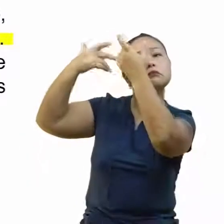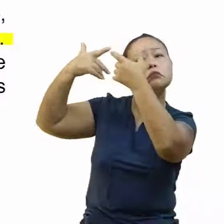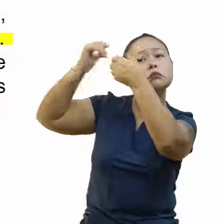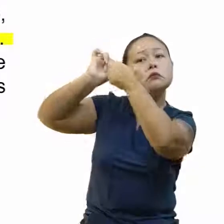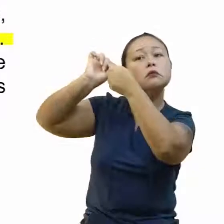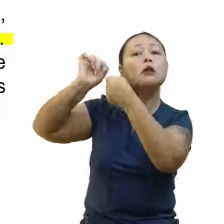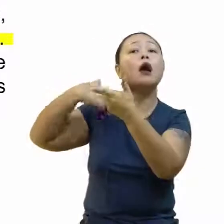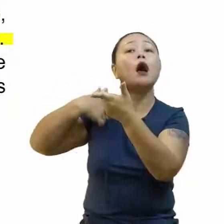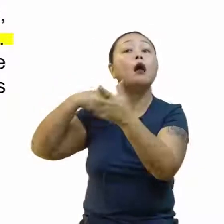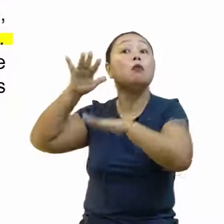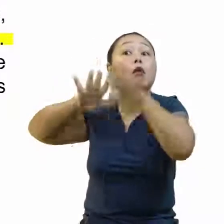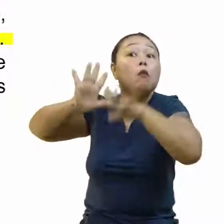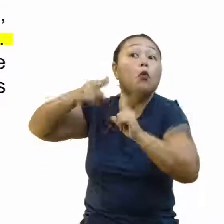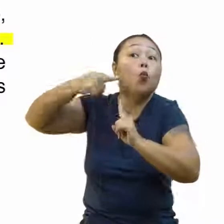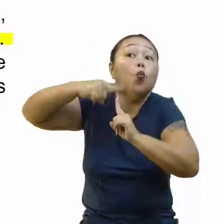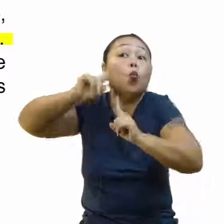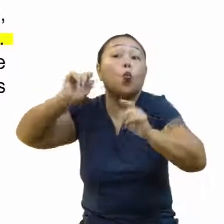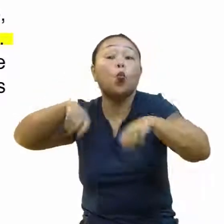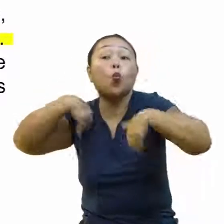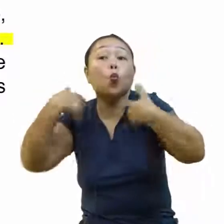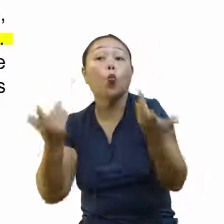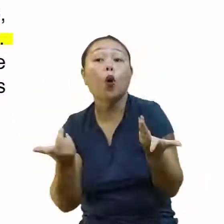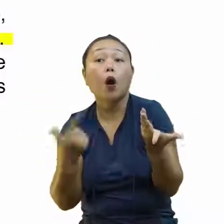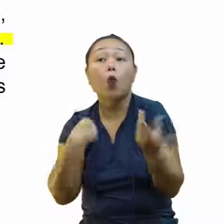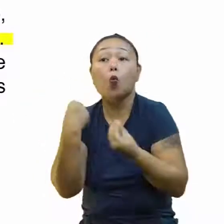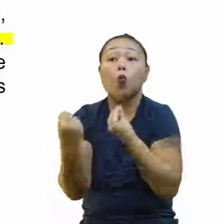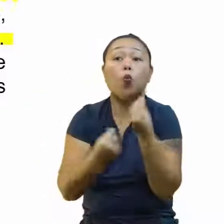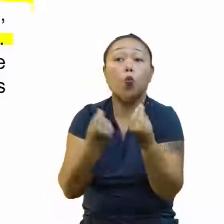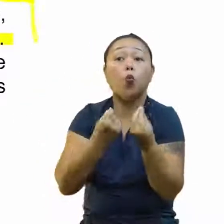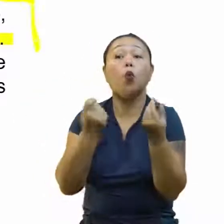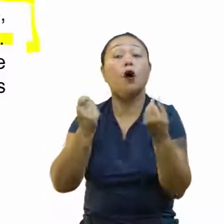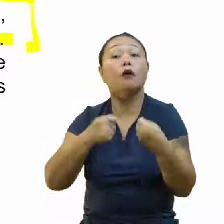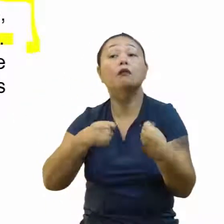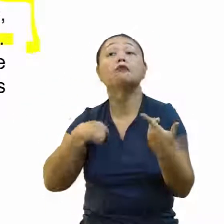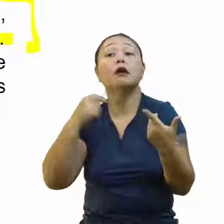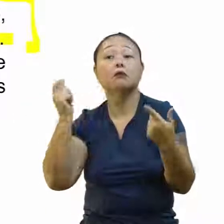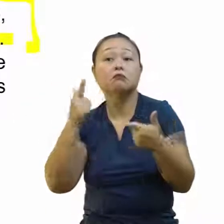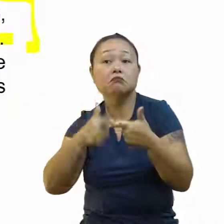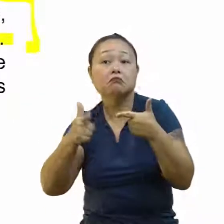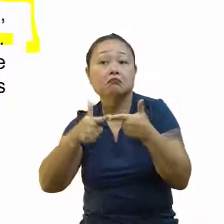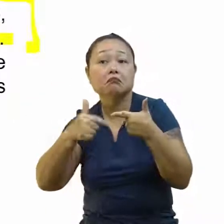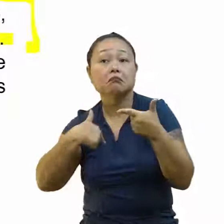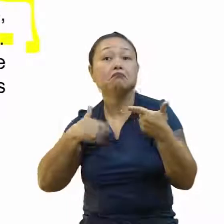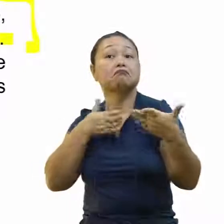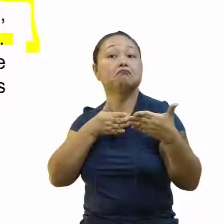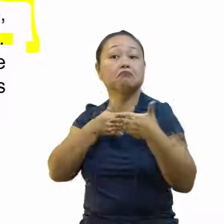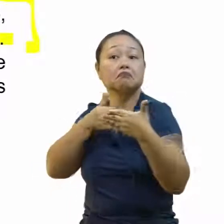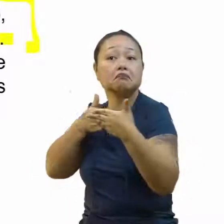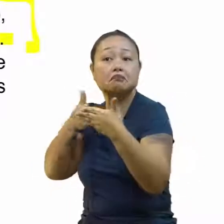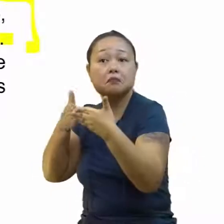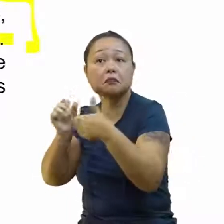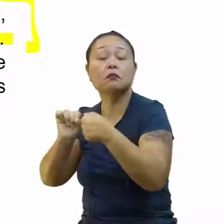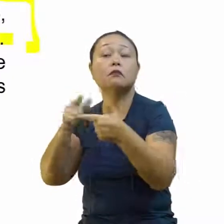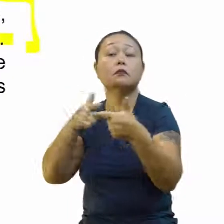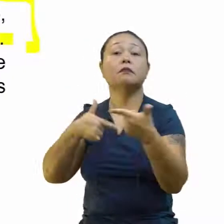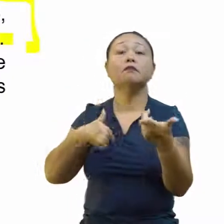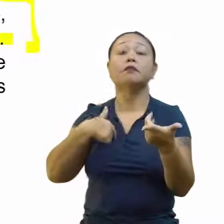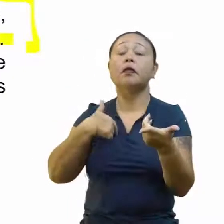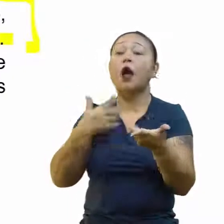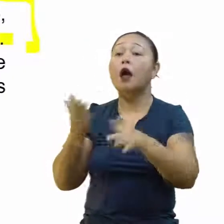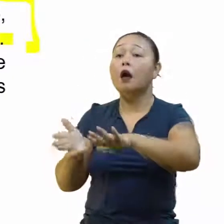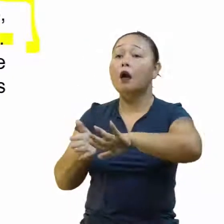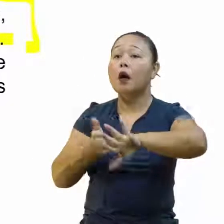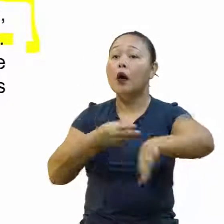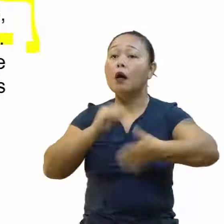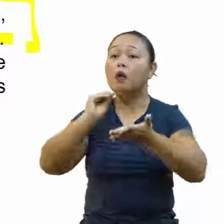meu funcionamento, a minha capacidade funcional também. Então, ela tem limitações. A falta de tratamento